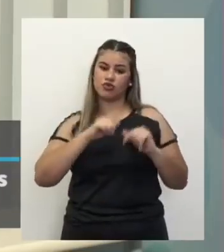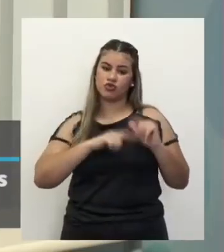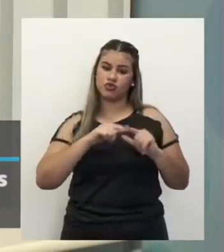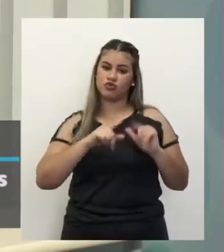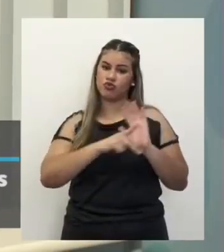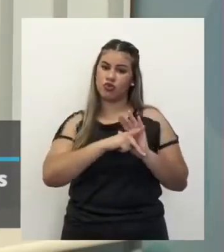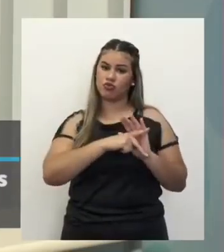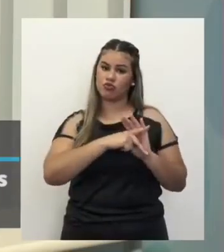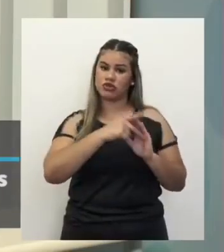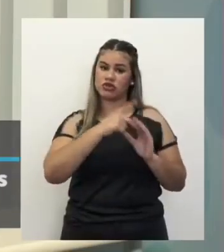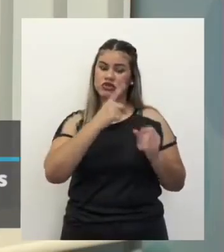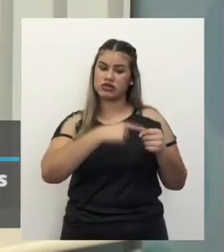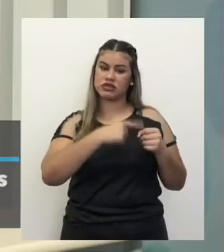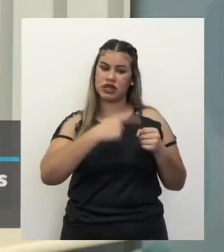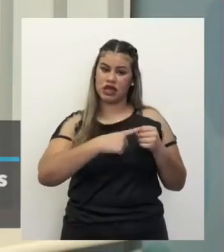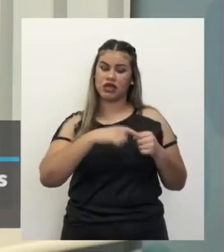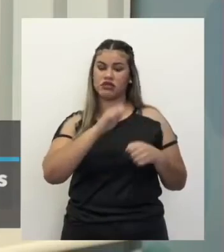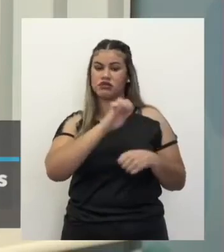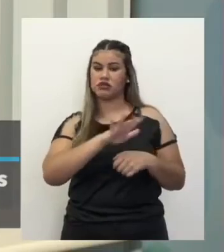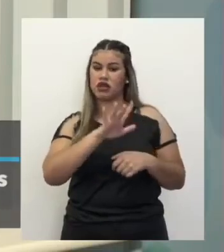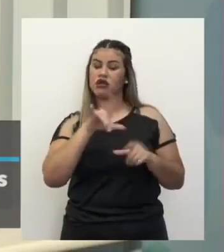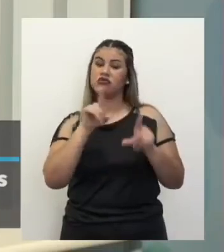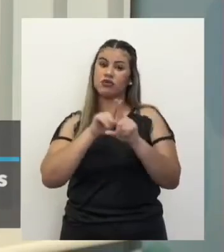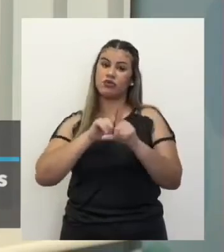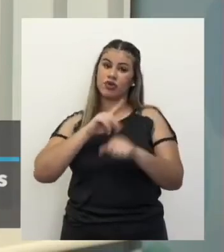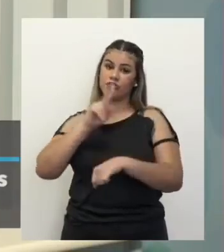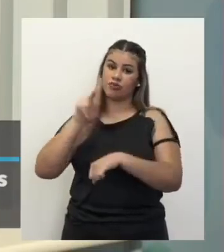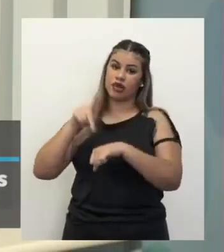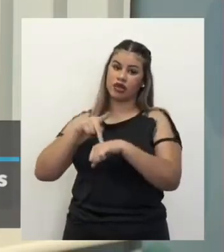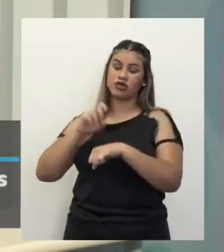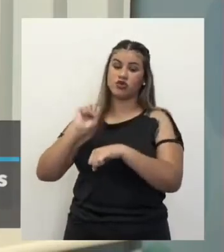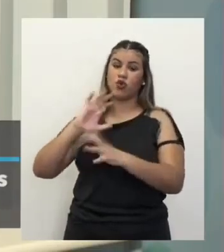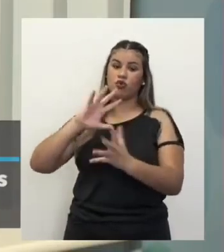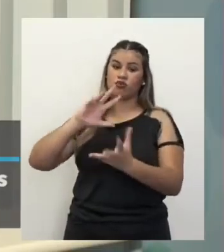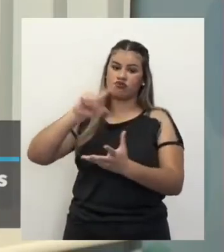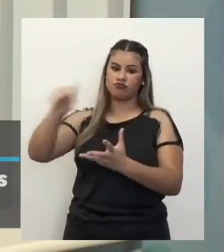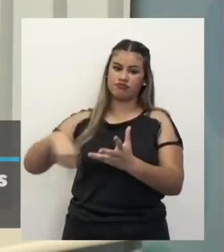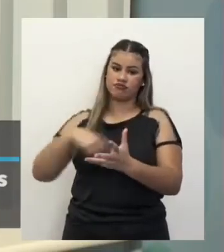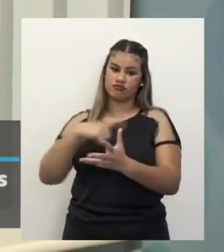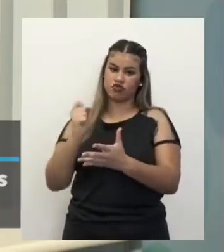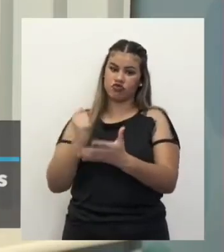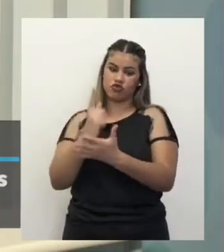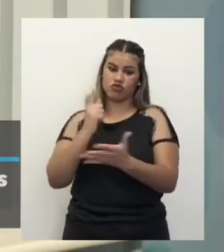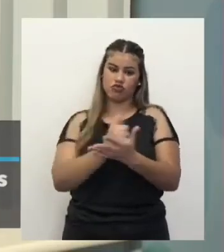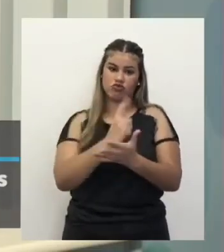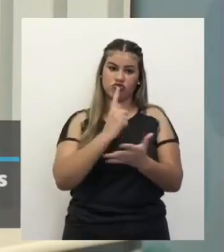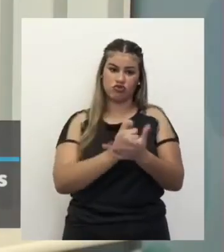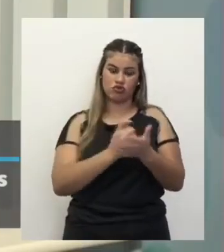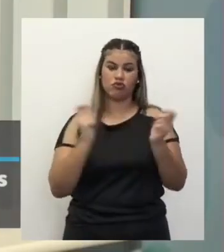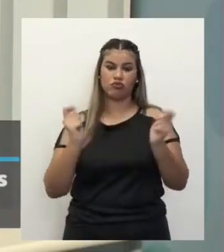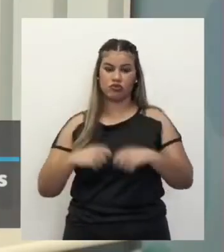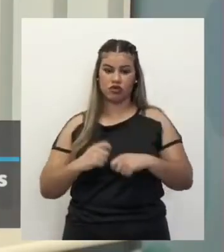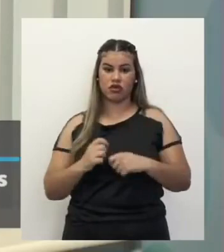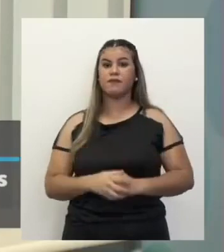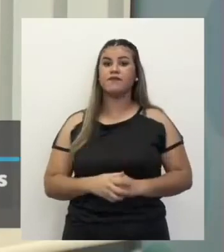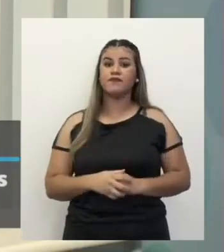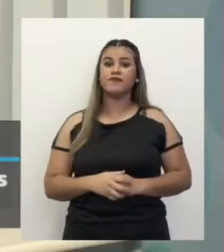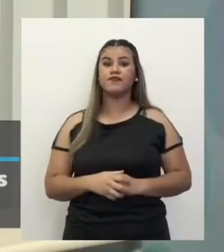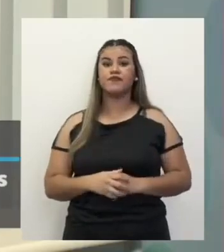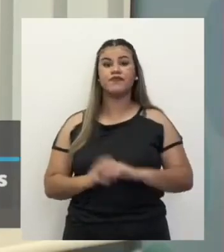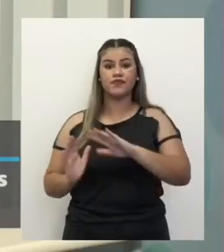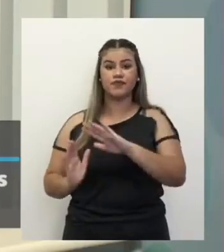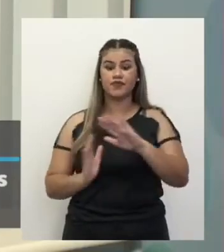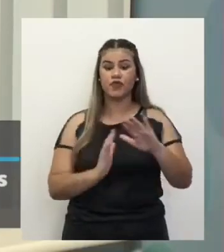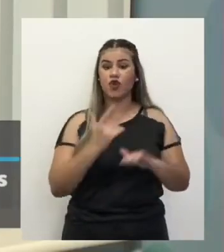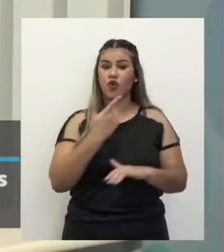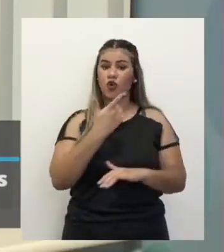cidade, do nosso estado, como também do país inteiro e de outras regiões do mundo. E aí a gente entra em outras